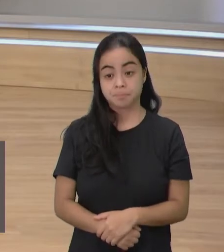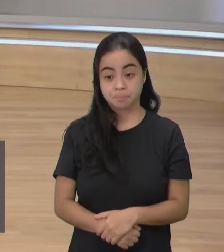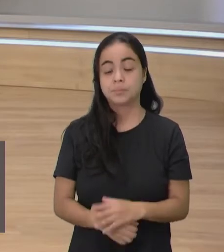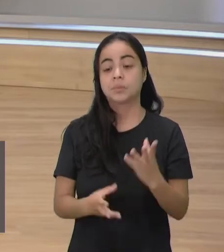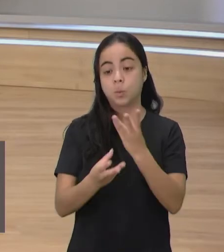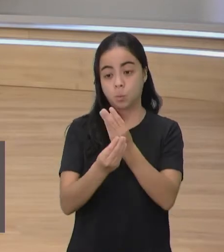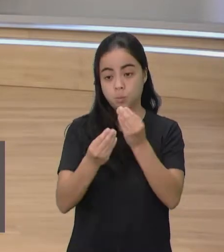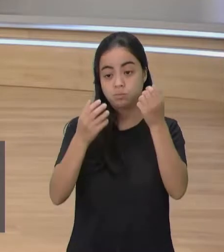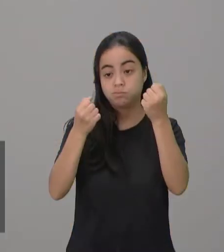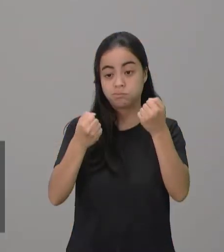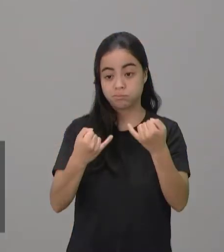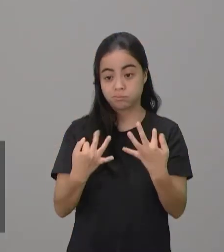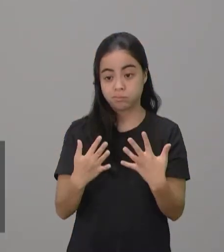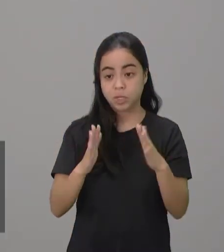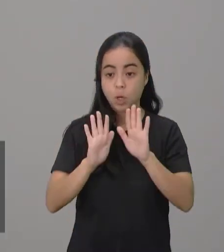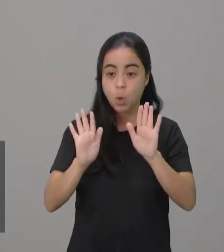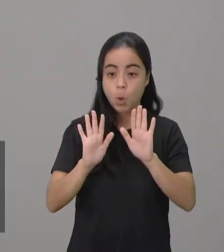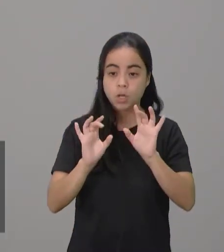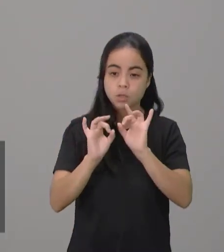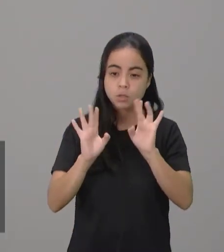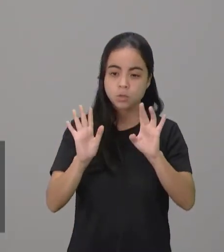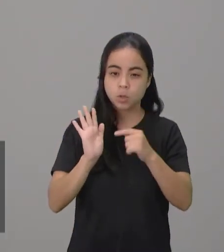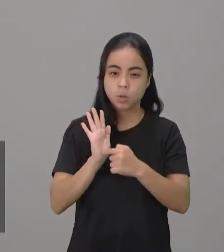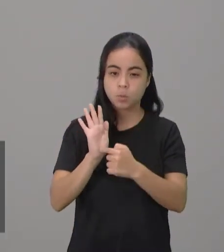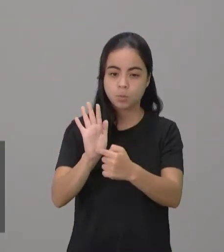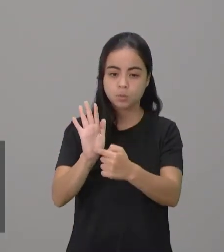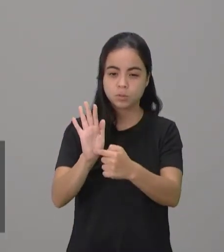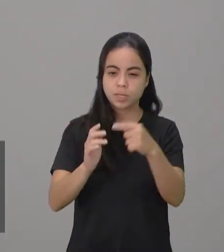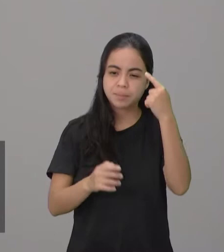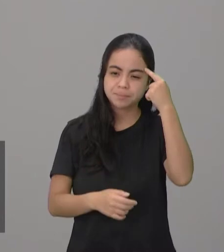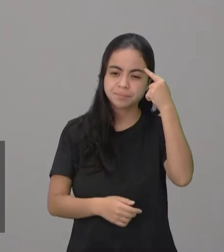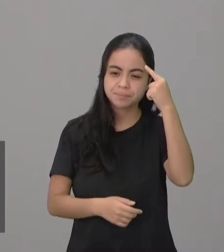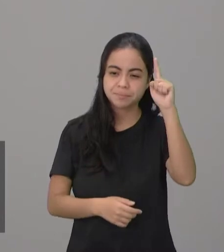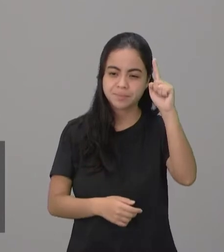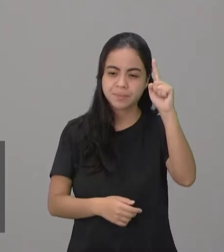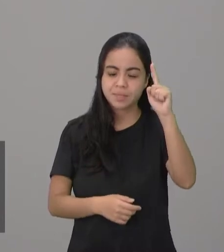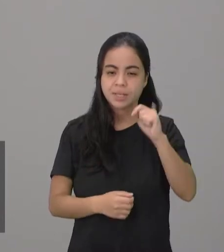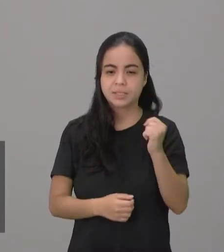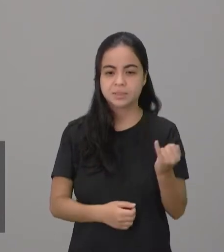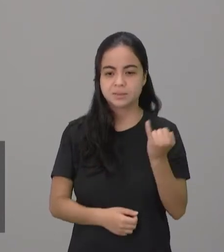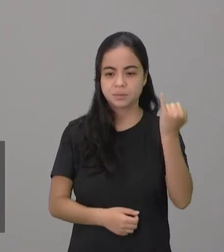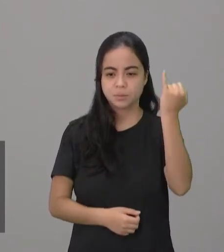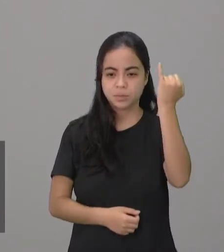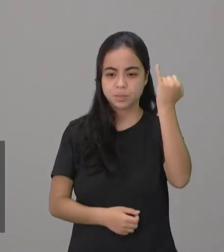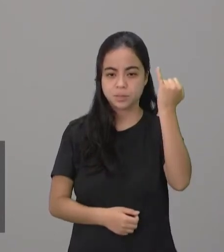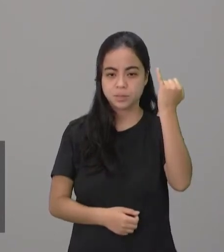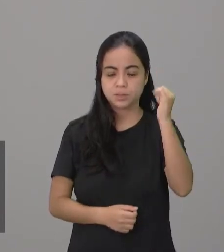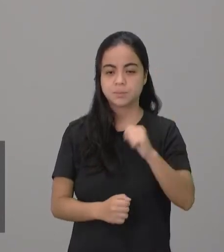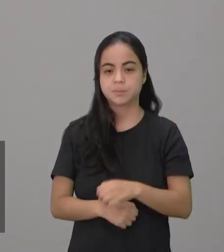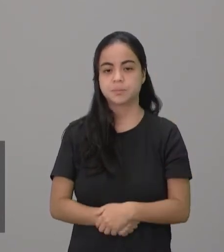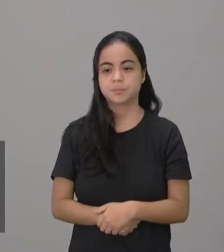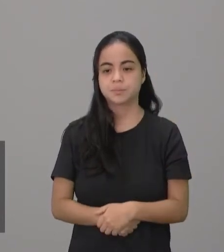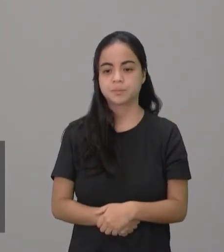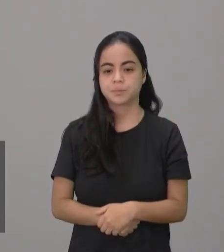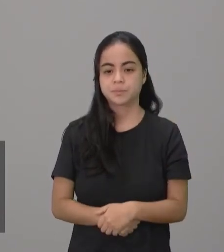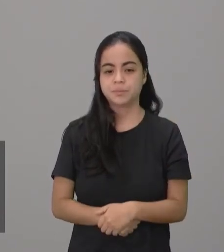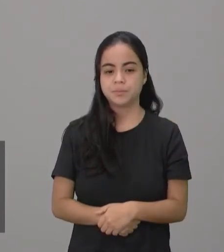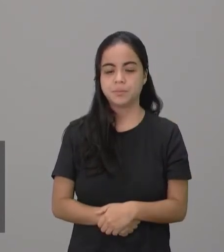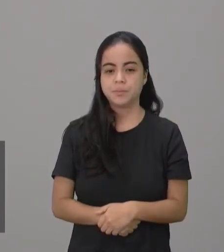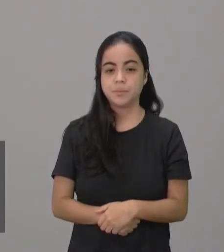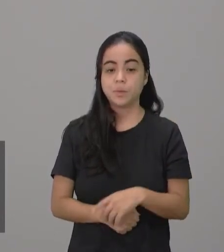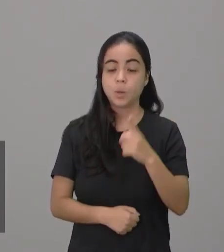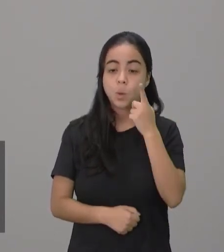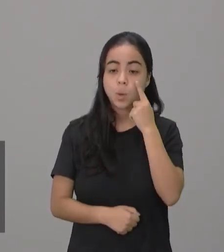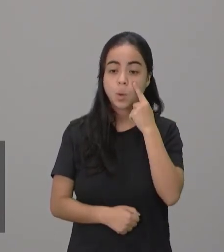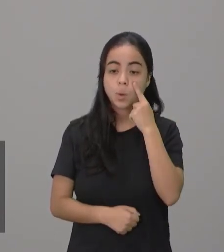falou, Fabi. Eu queria só enfatizar algumas das ideias que você falou que são muito importantes, que são as seguintes. Em primeiro